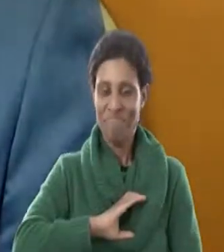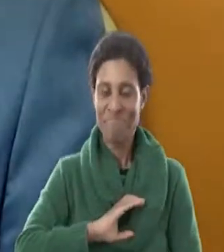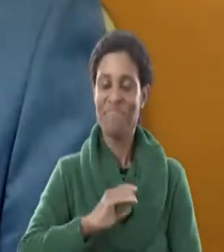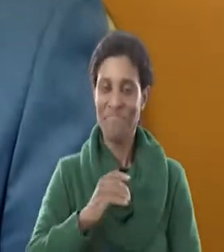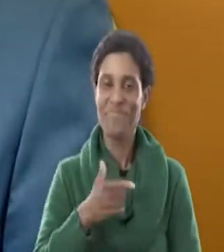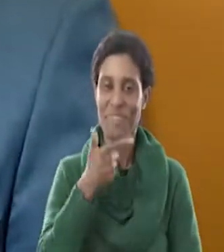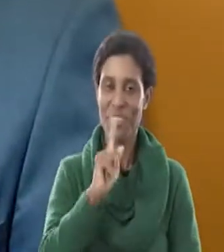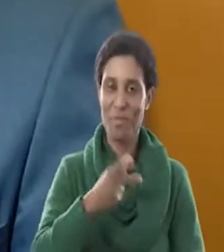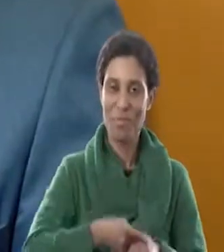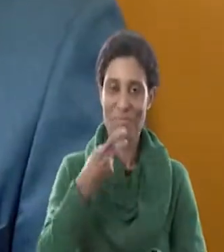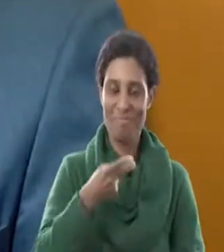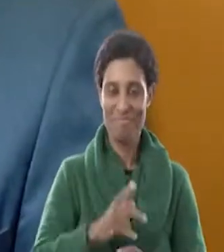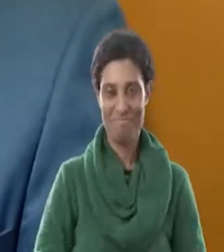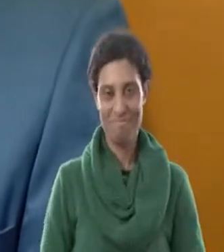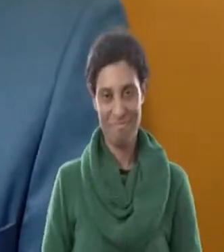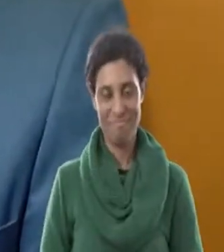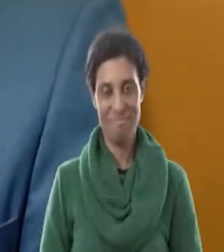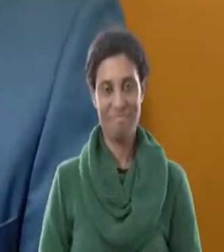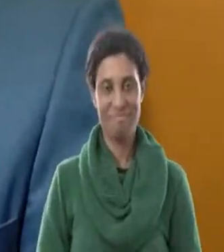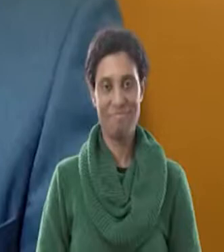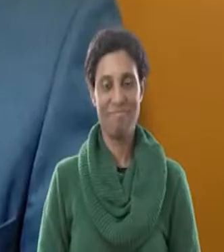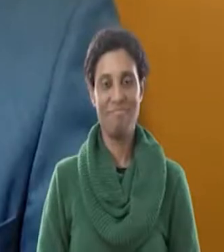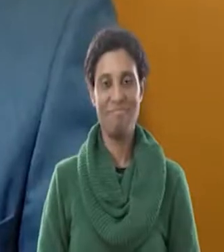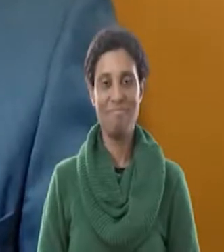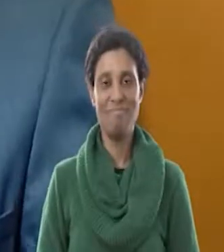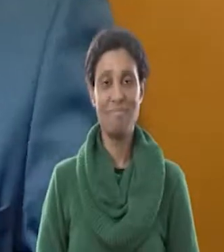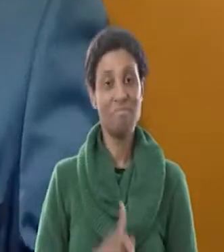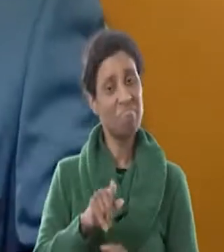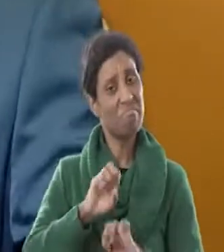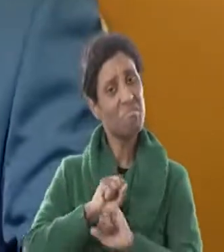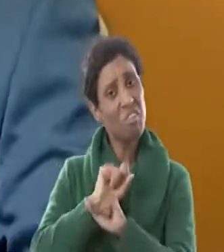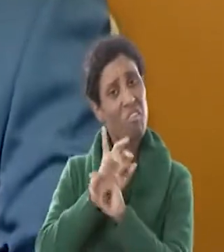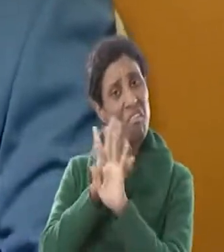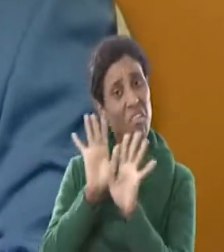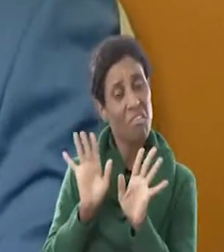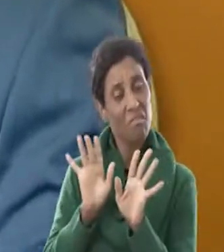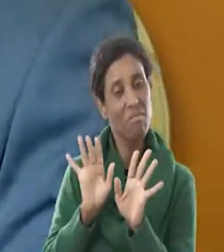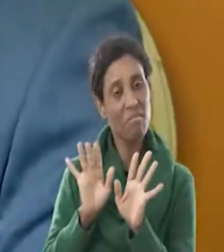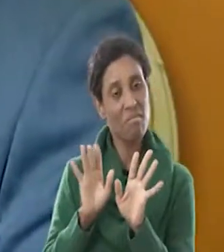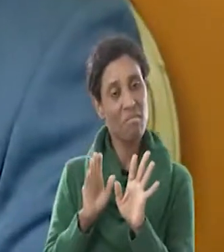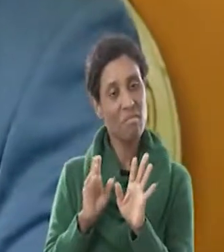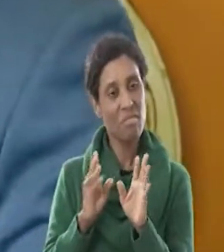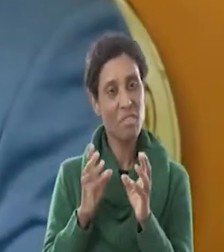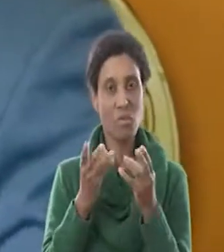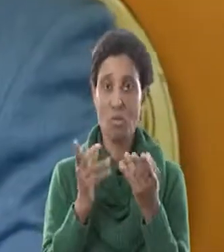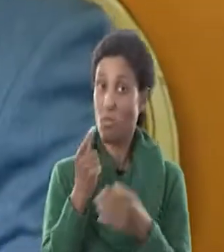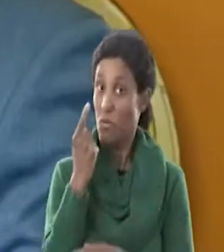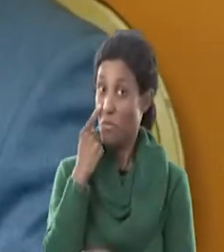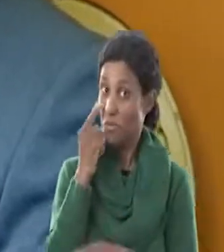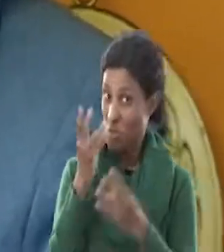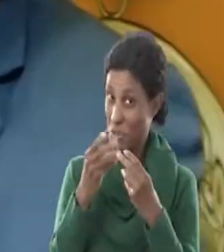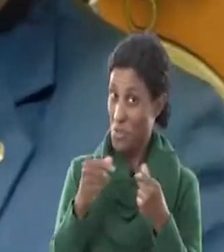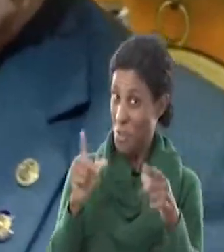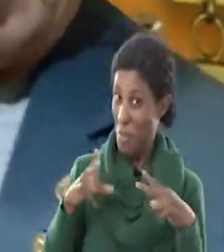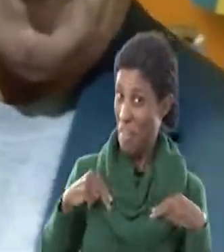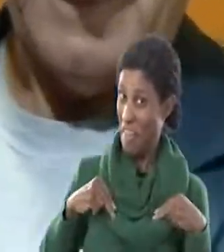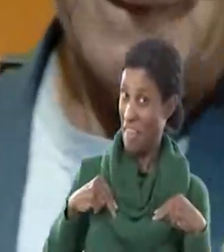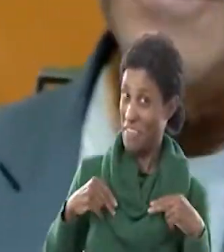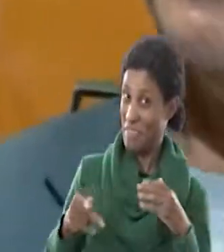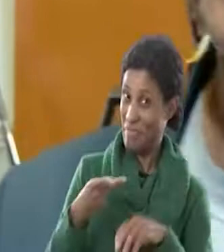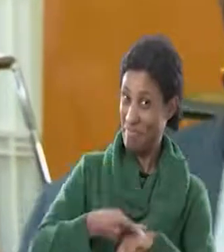Esse foi no Canadá. No Canadá. Ó, bem clarinho, Agora vamos ver se o sabor valeu a